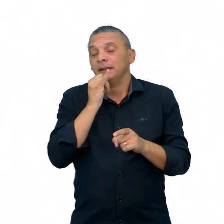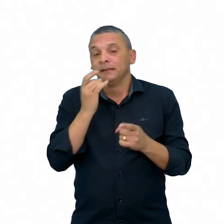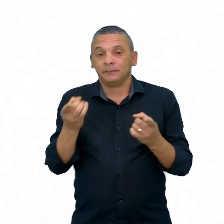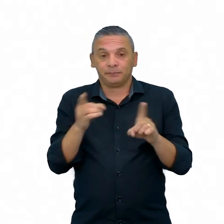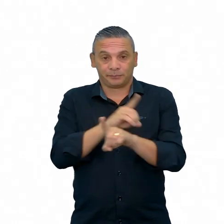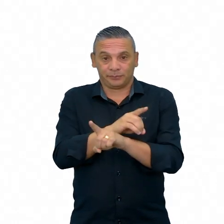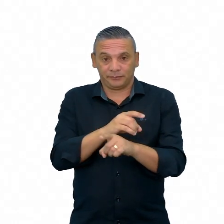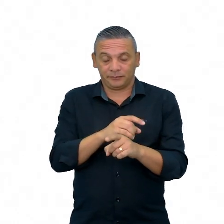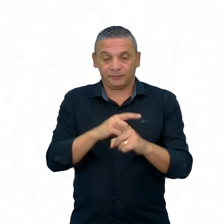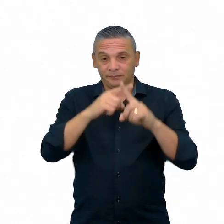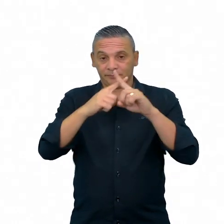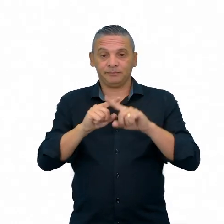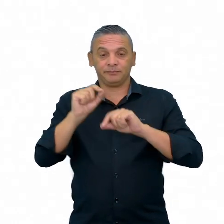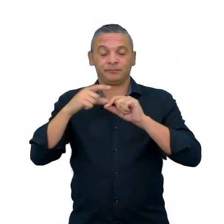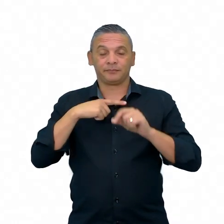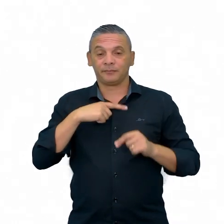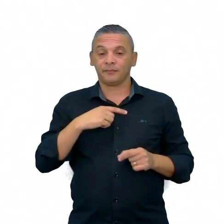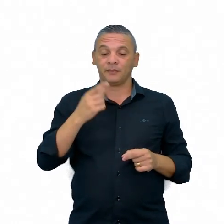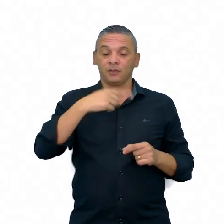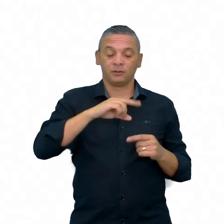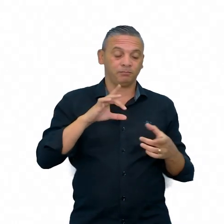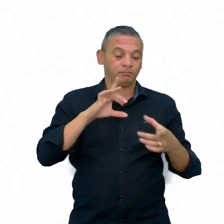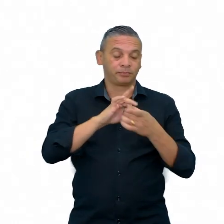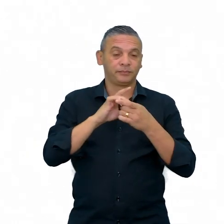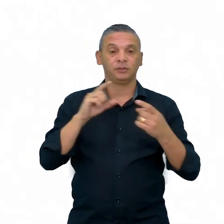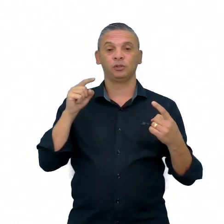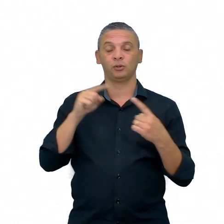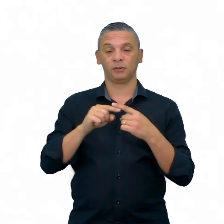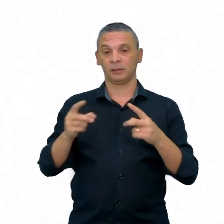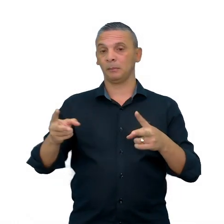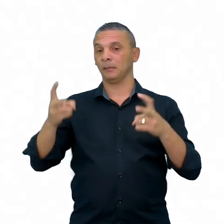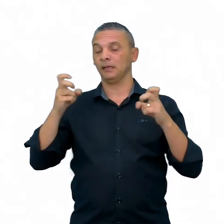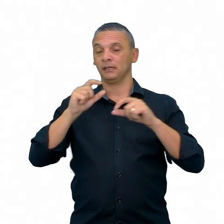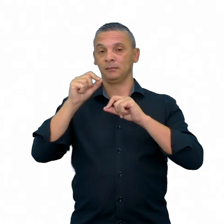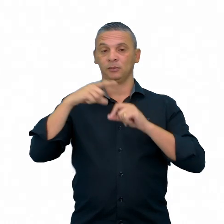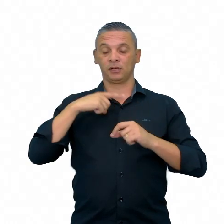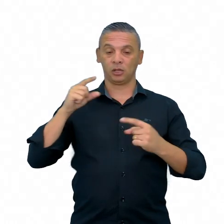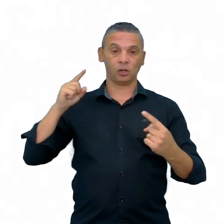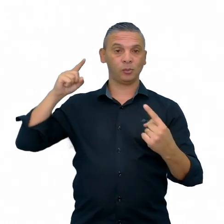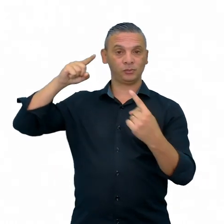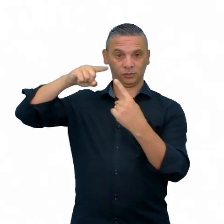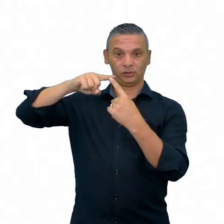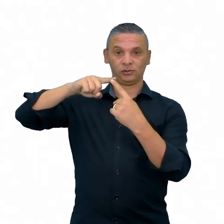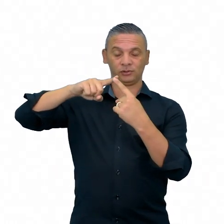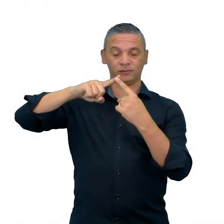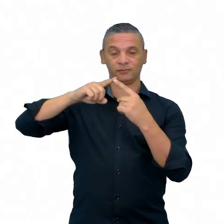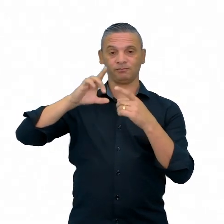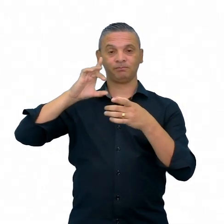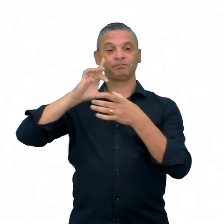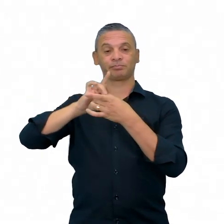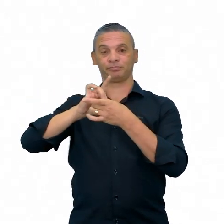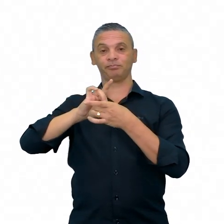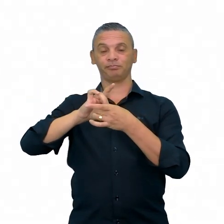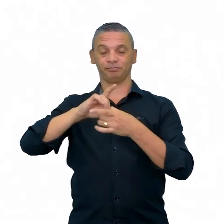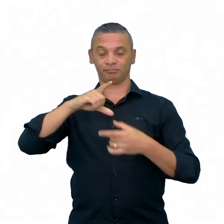inversamente proporcional. Também é associar, percebam que os nossos objetivos estão interligados com os verbos que nós